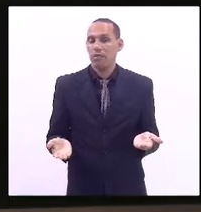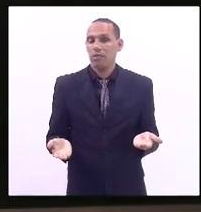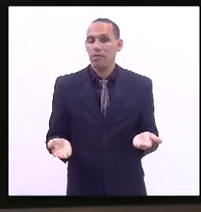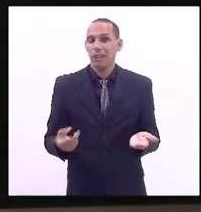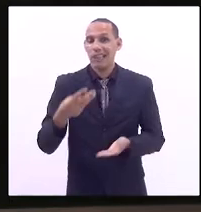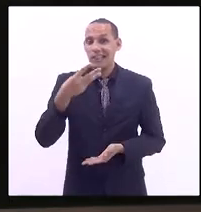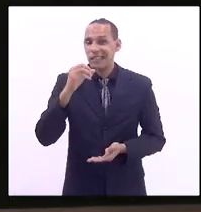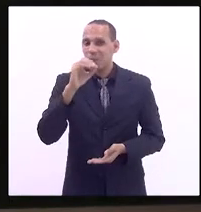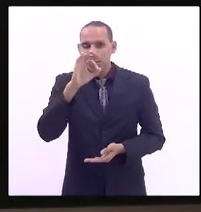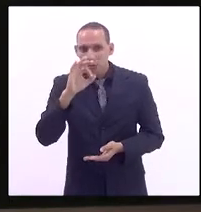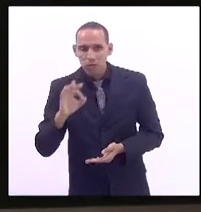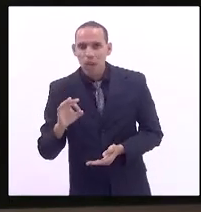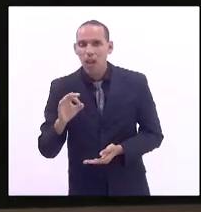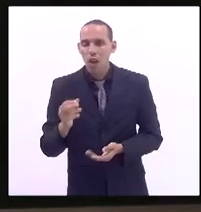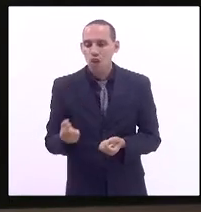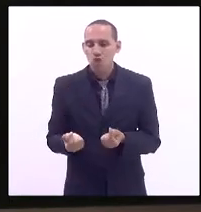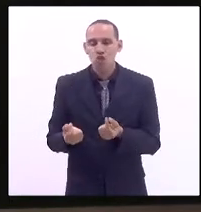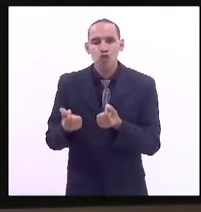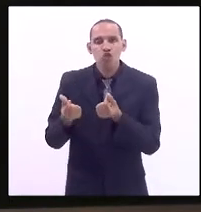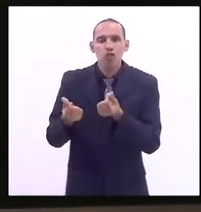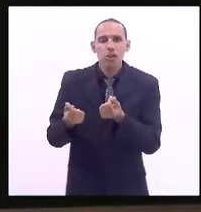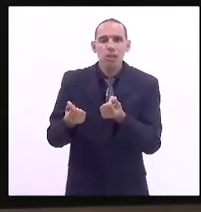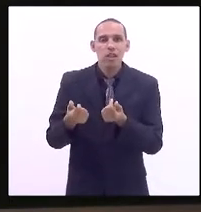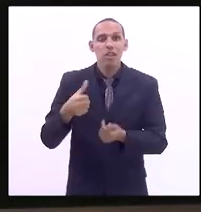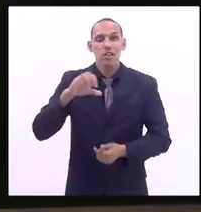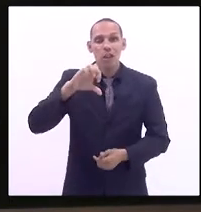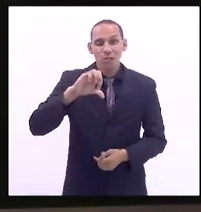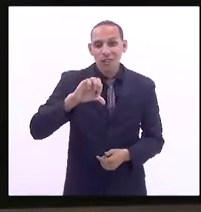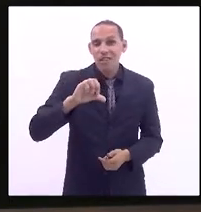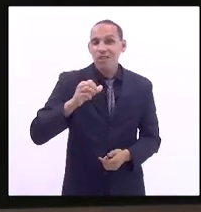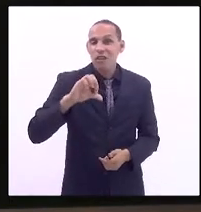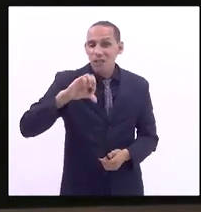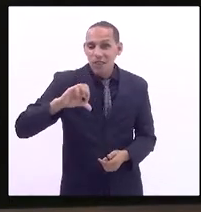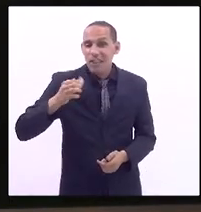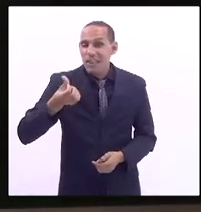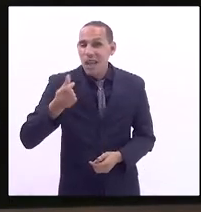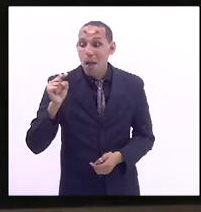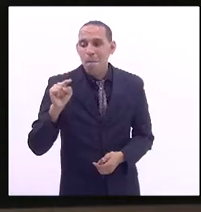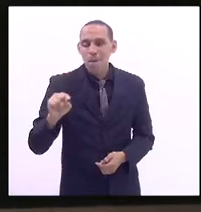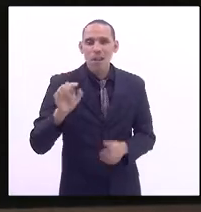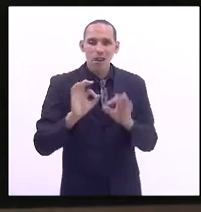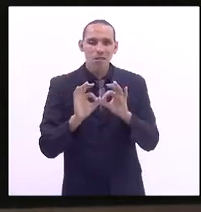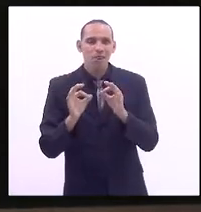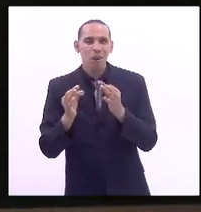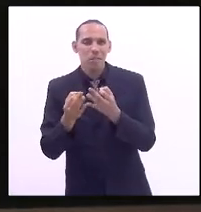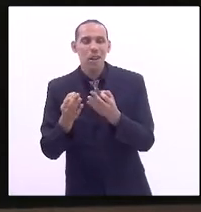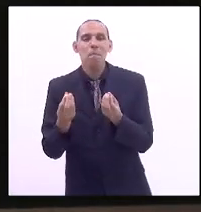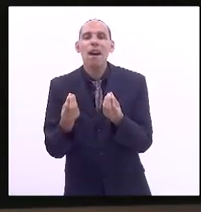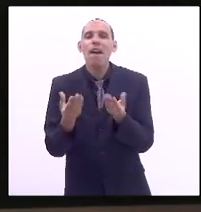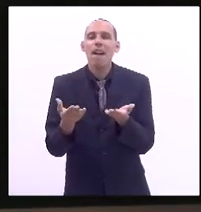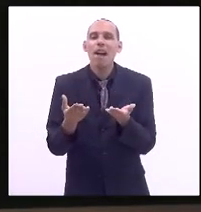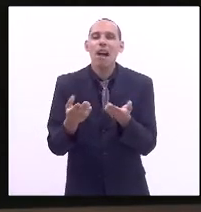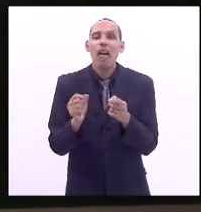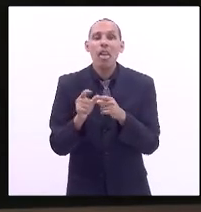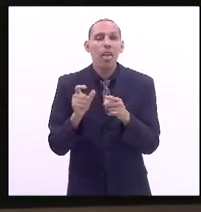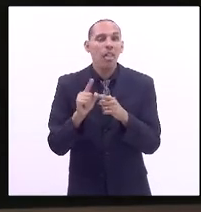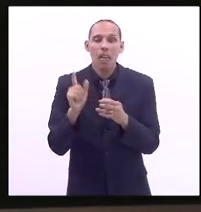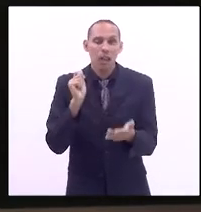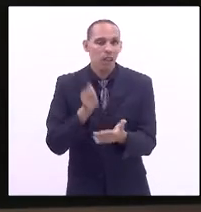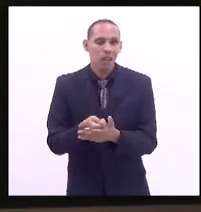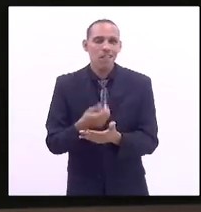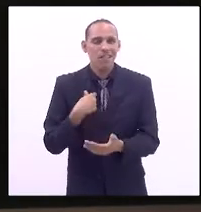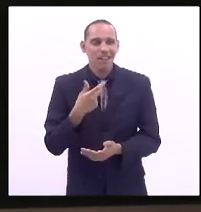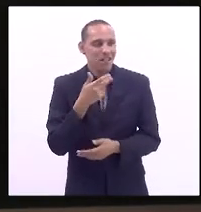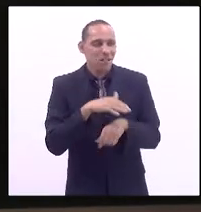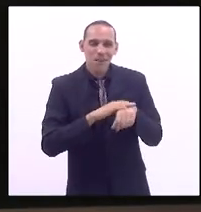trinta por cento da renda de mais de 296 mil famílias se destinam a pagar aluguel eu tava falando